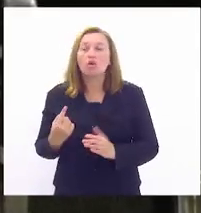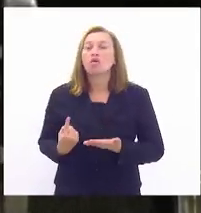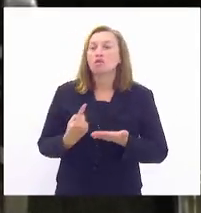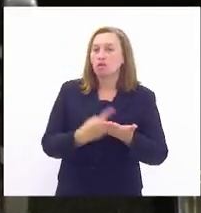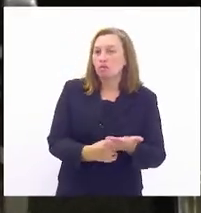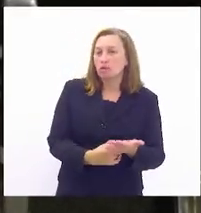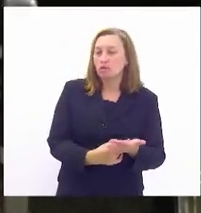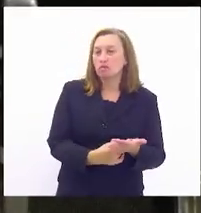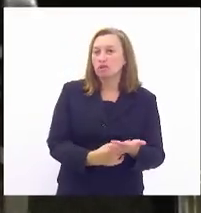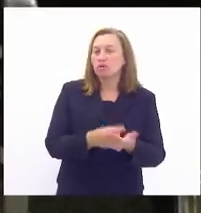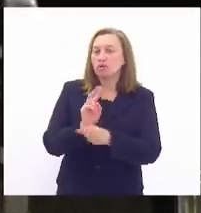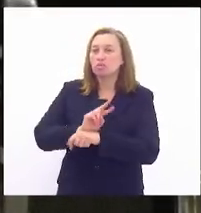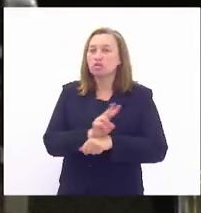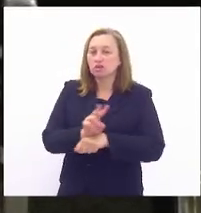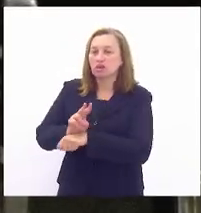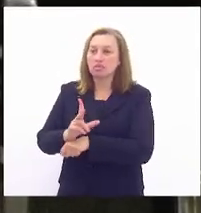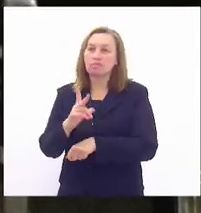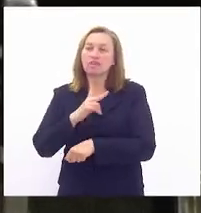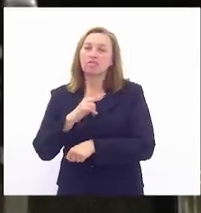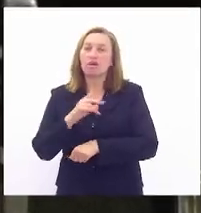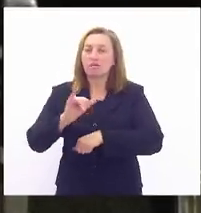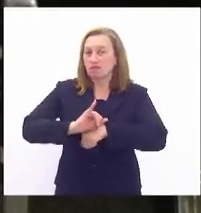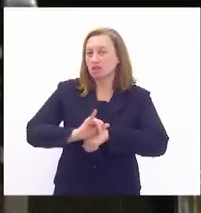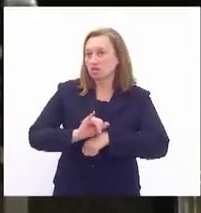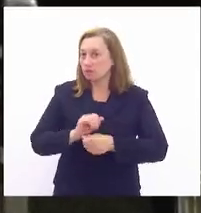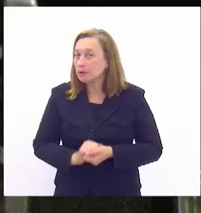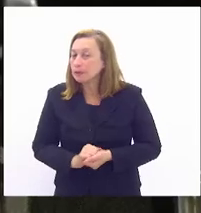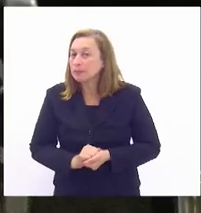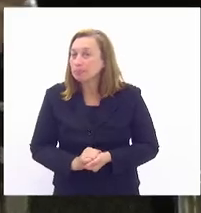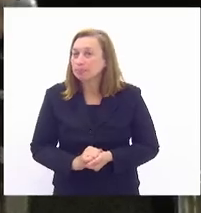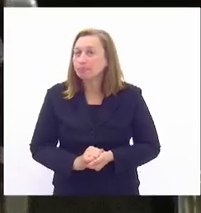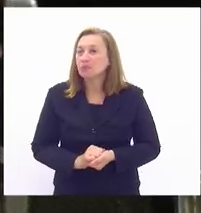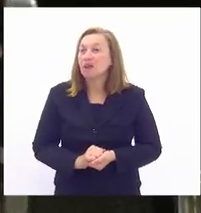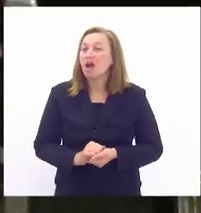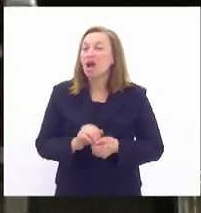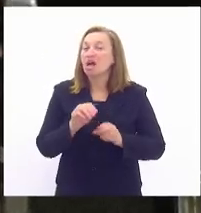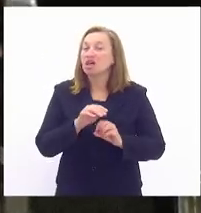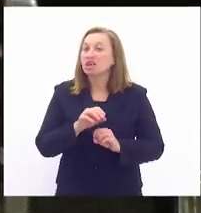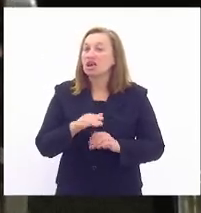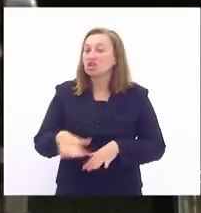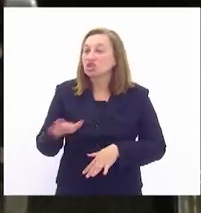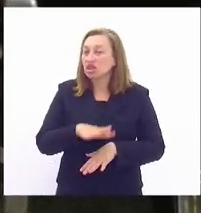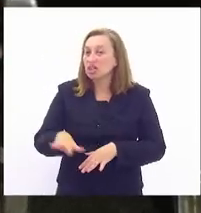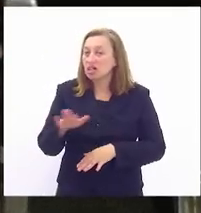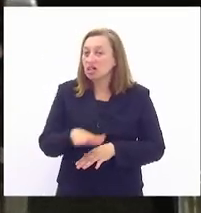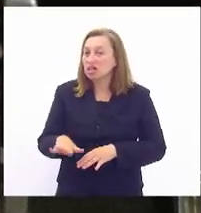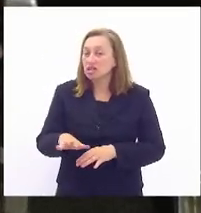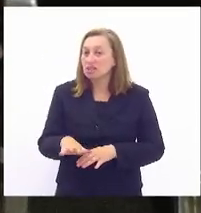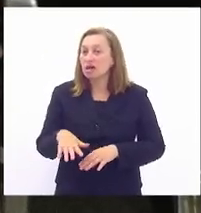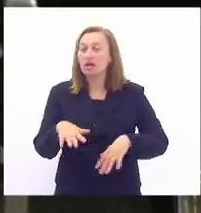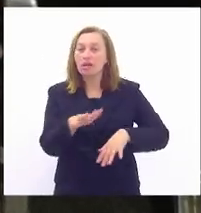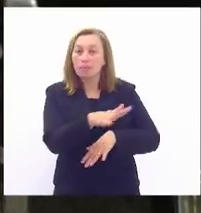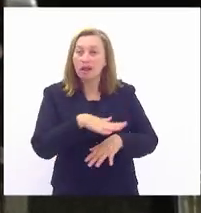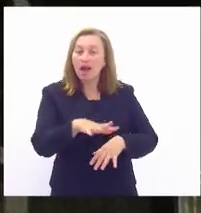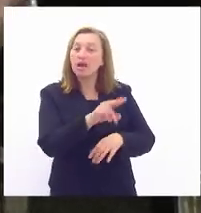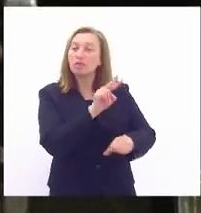colocar monitoramento individual aqui em Volta Redonda, levar as crianças para as áreas de preservação ambiental, um